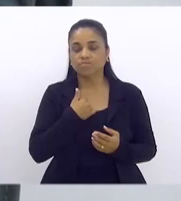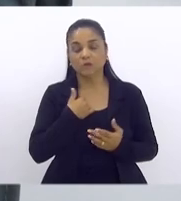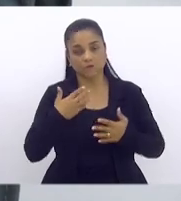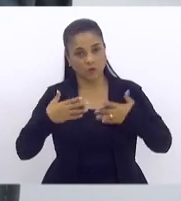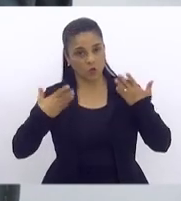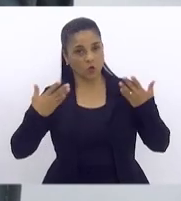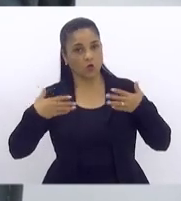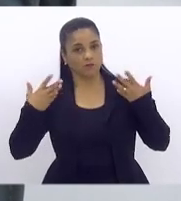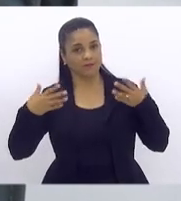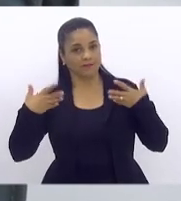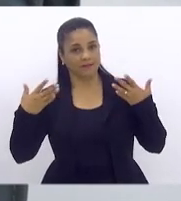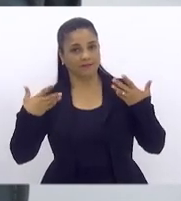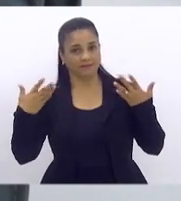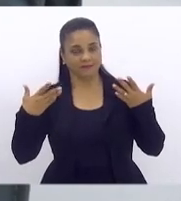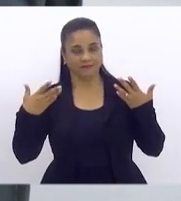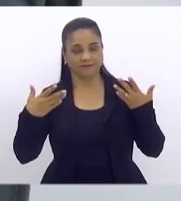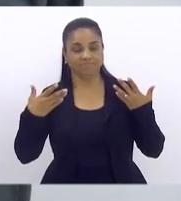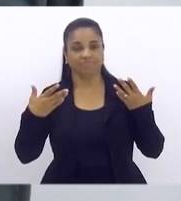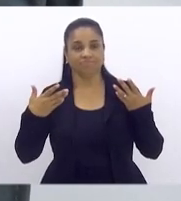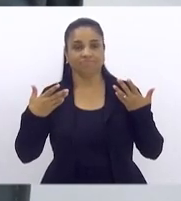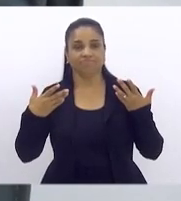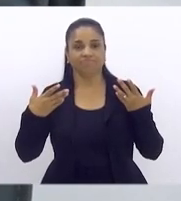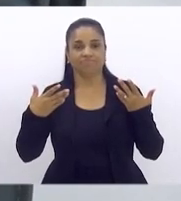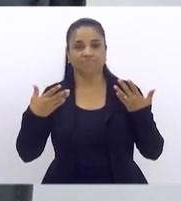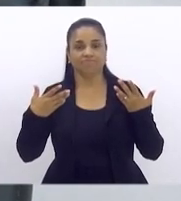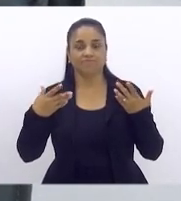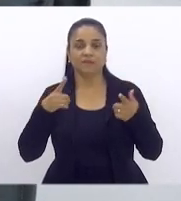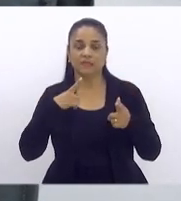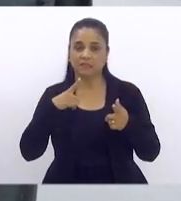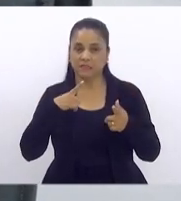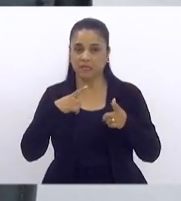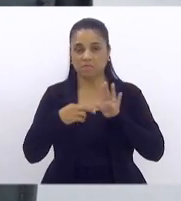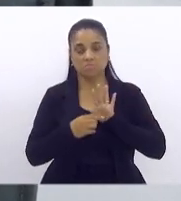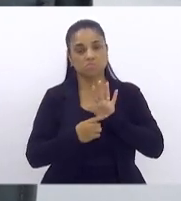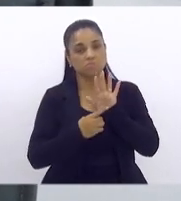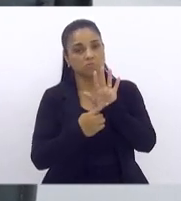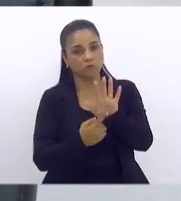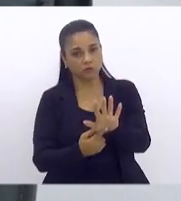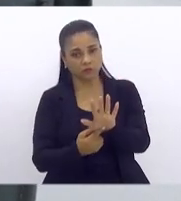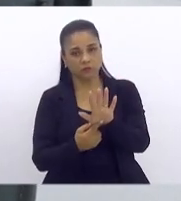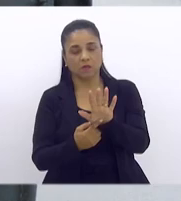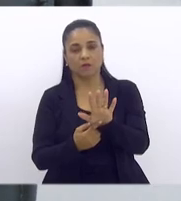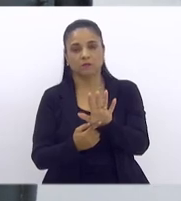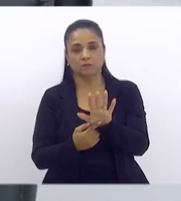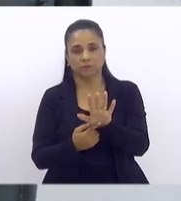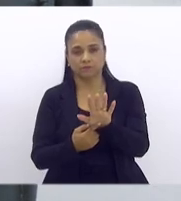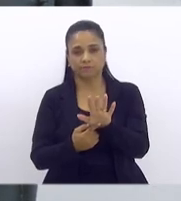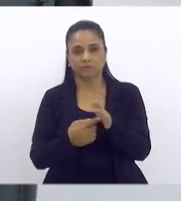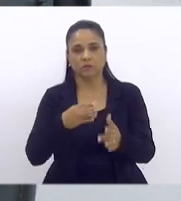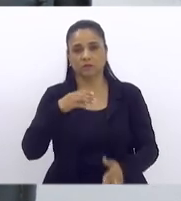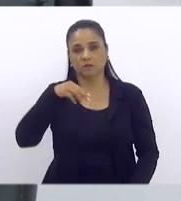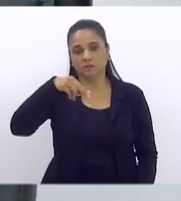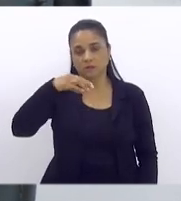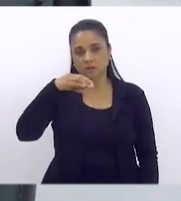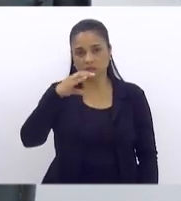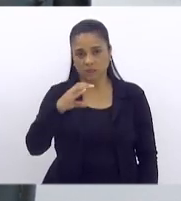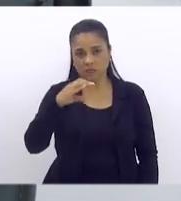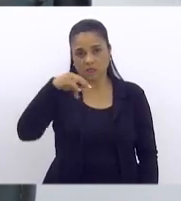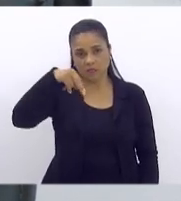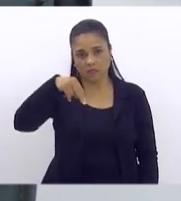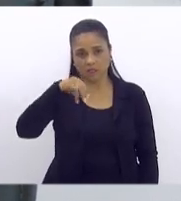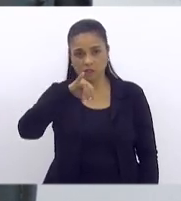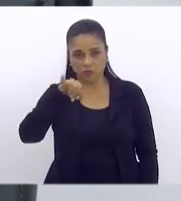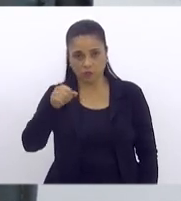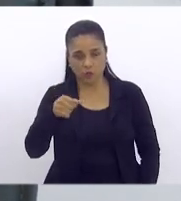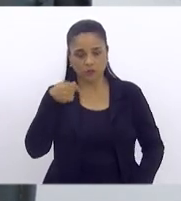contente, né, diante de uma situação em que se tem revelado que o CNJ tem se debruçado sobre